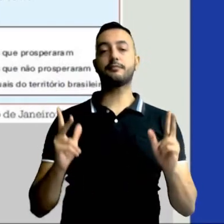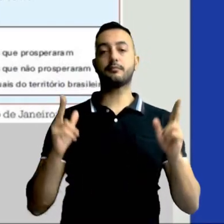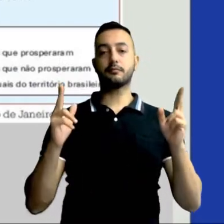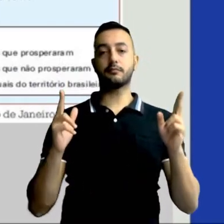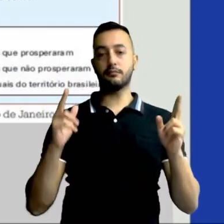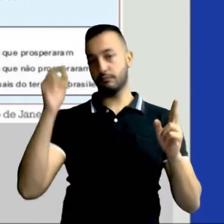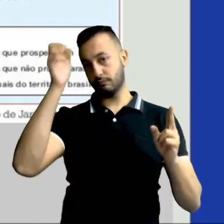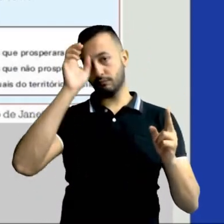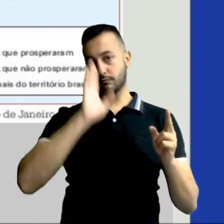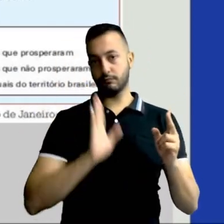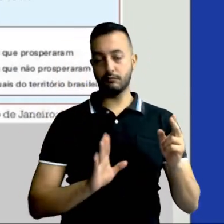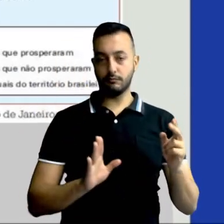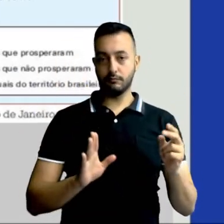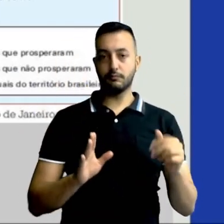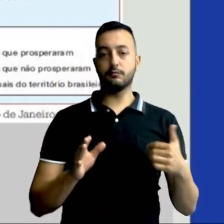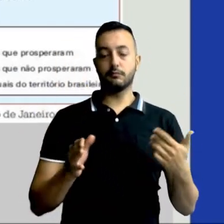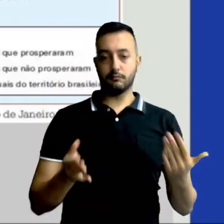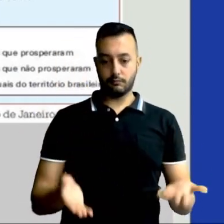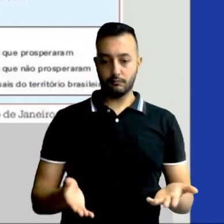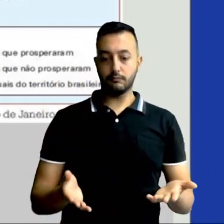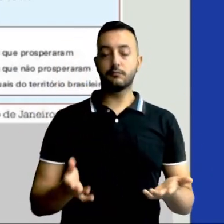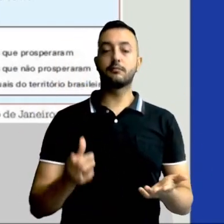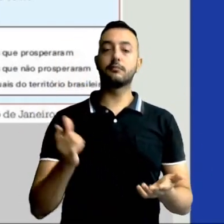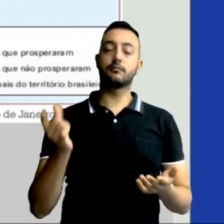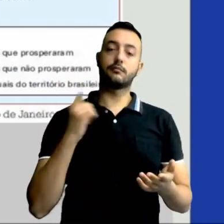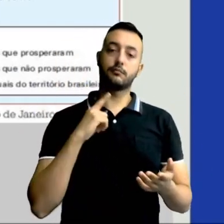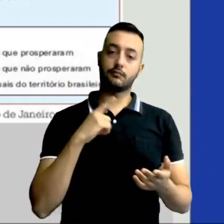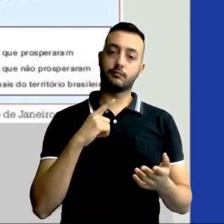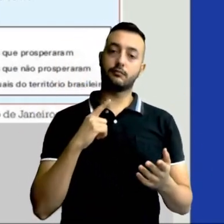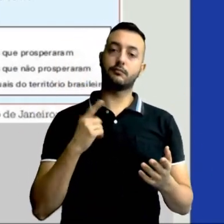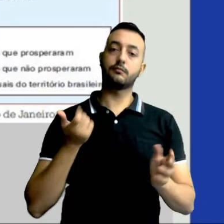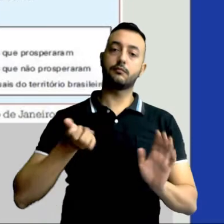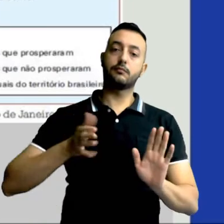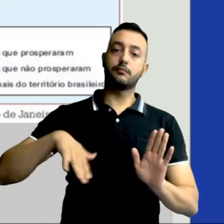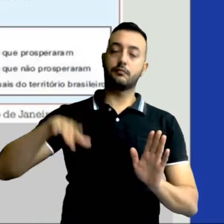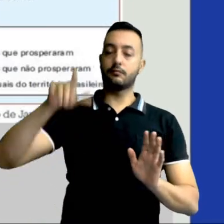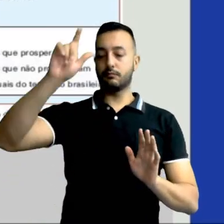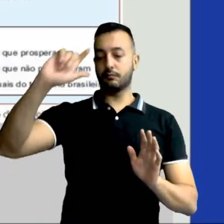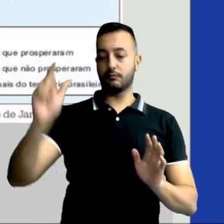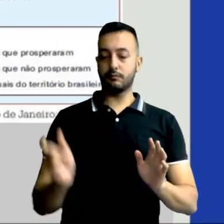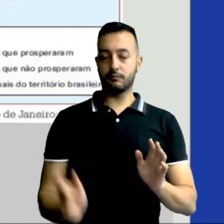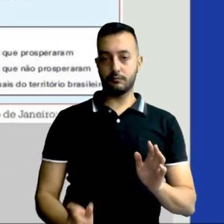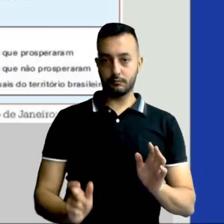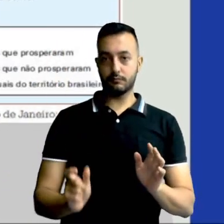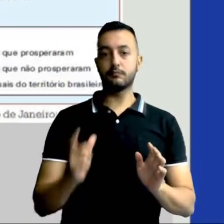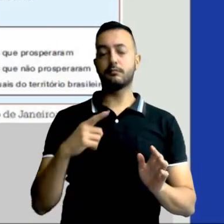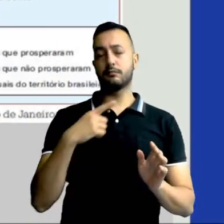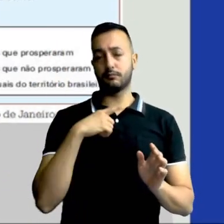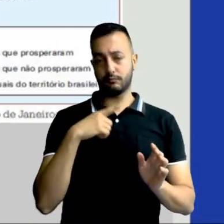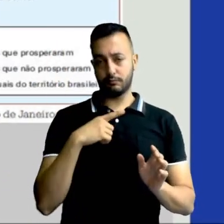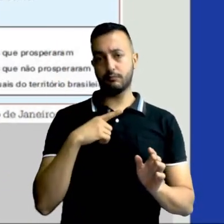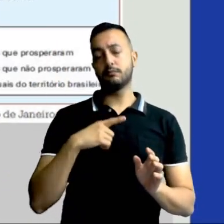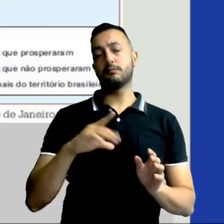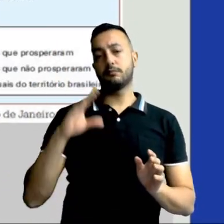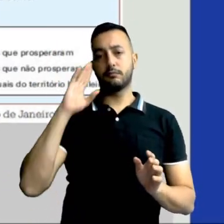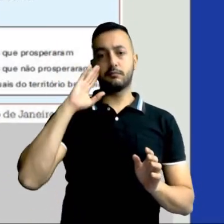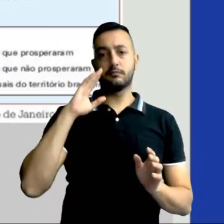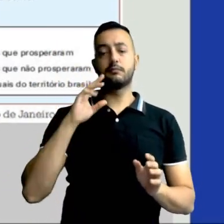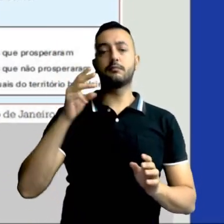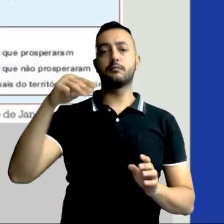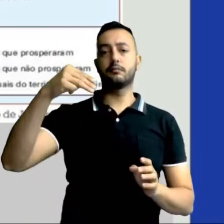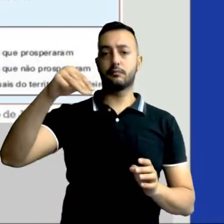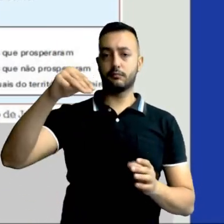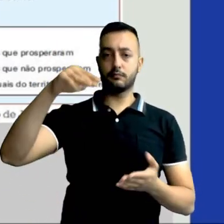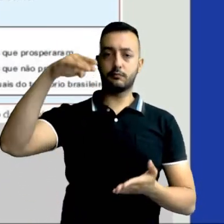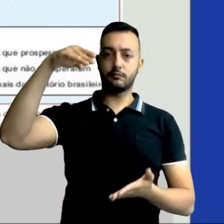feito no Brasil tá situando aqui o litoral o nosso litoral tá nós temos Capitanias desde o